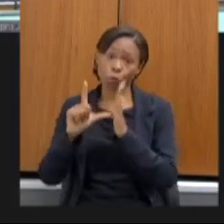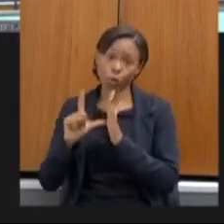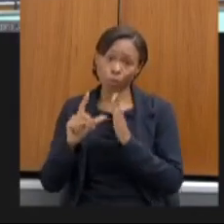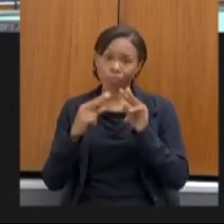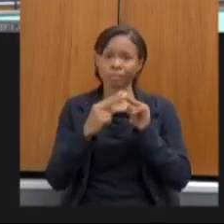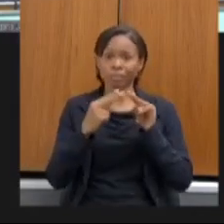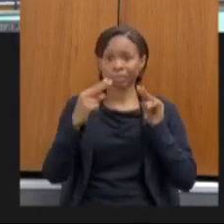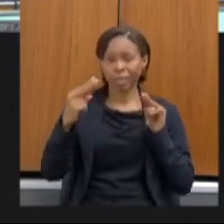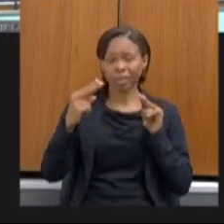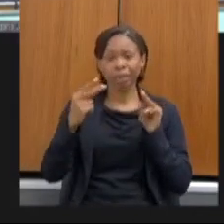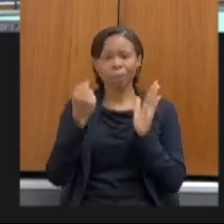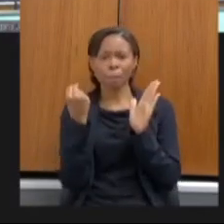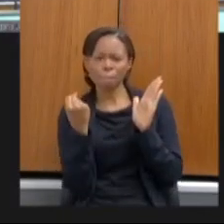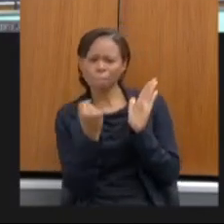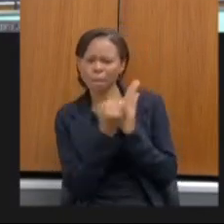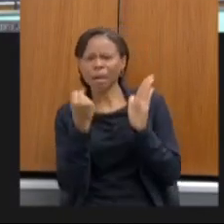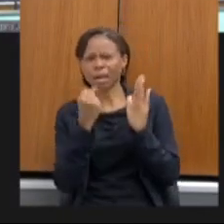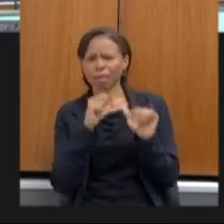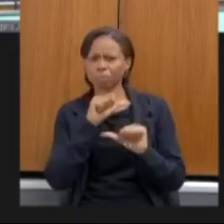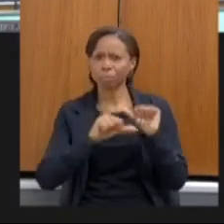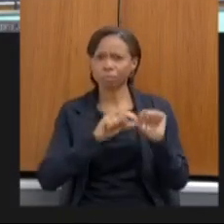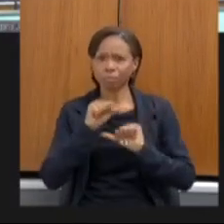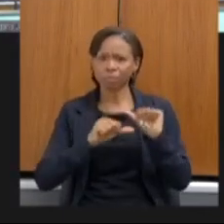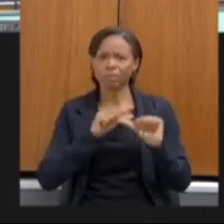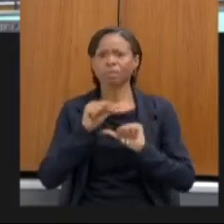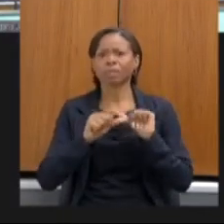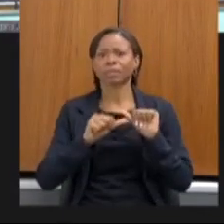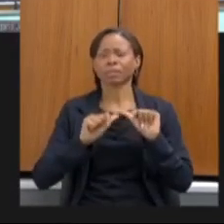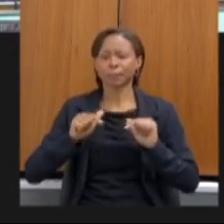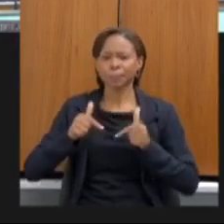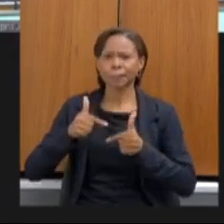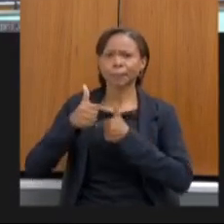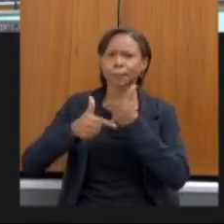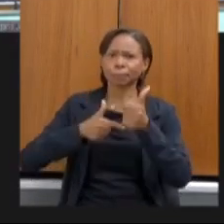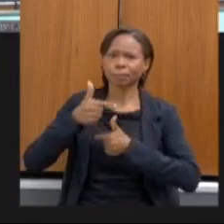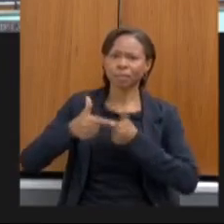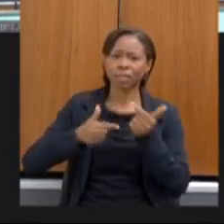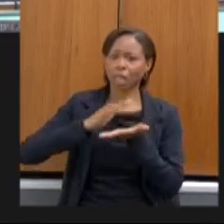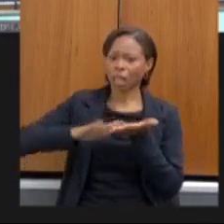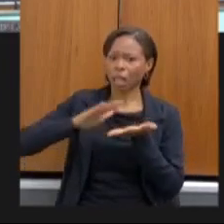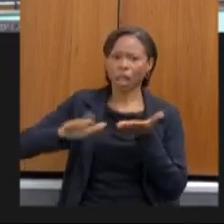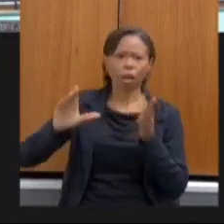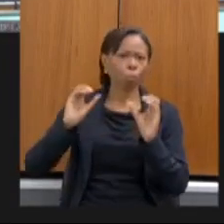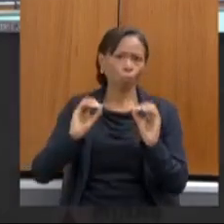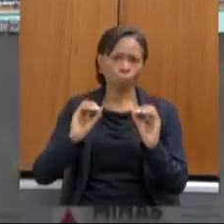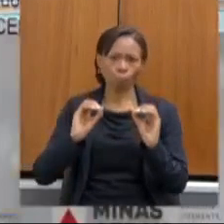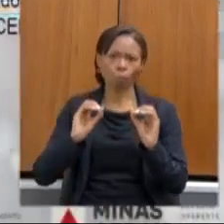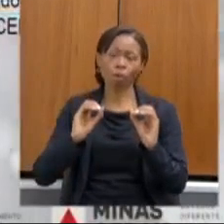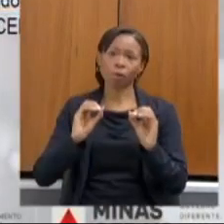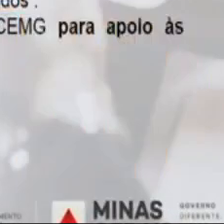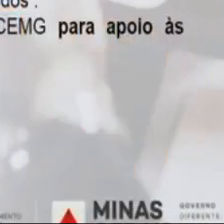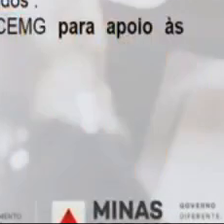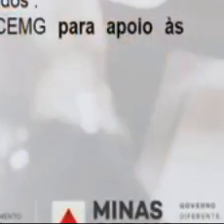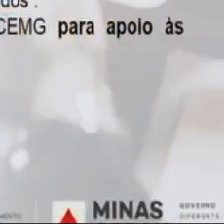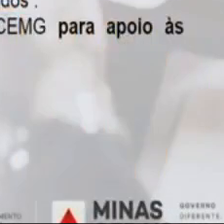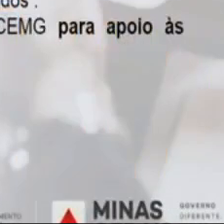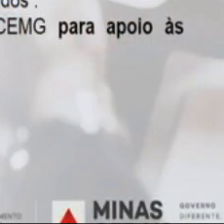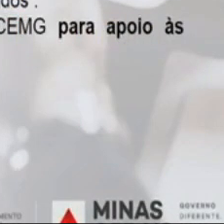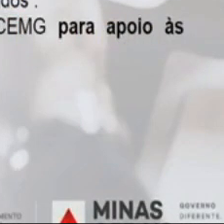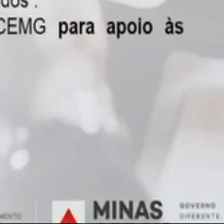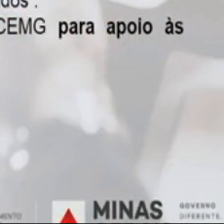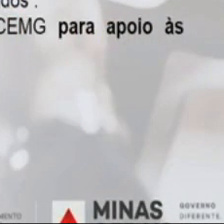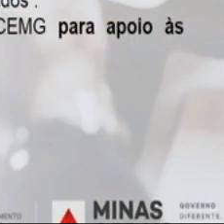de marca revisão da da linha de operação desperdício zero ou seja melhorar a efetividade